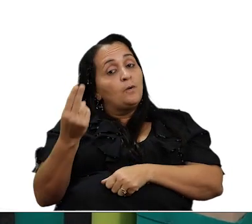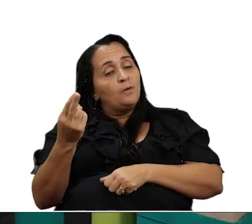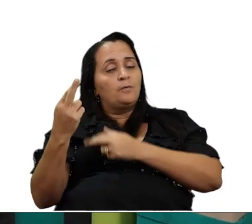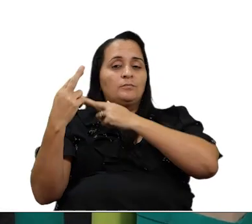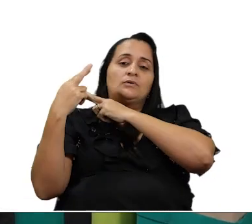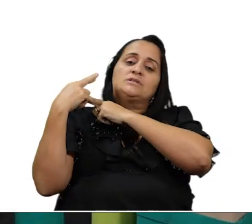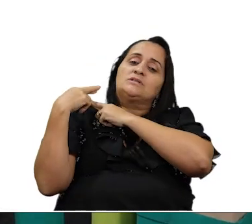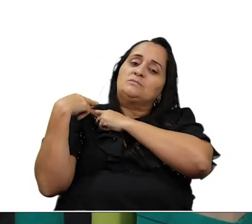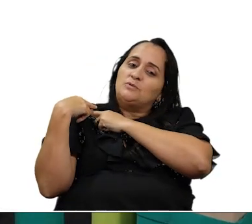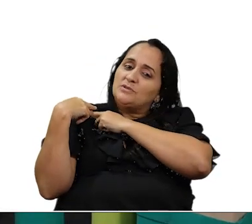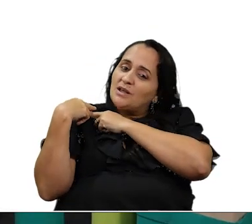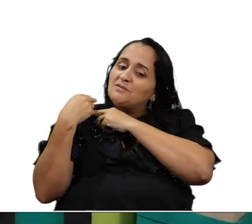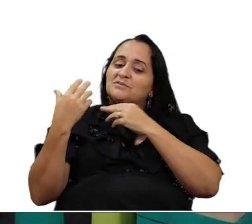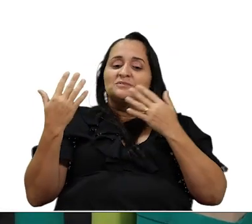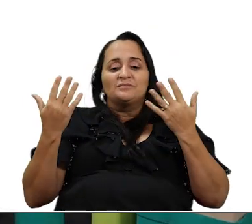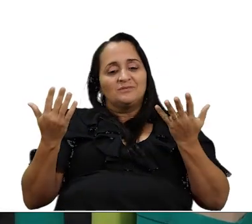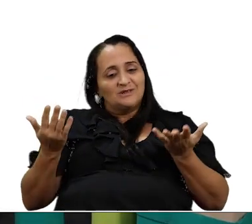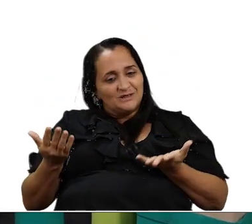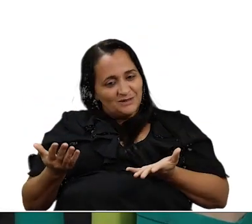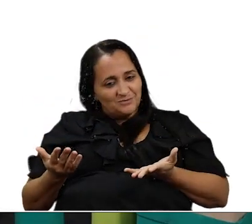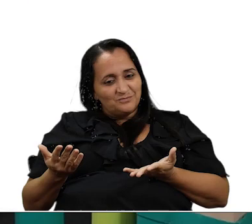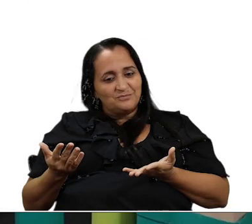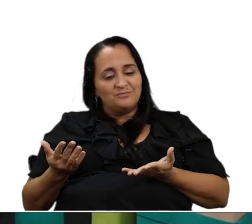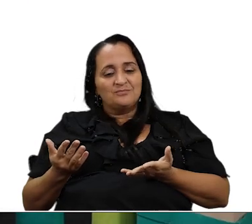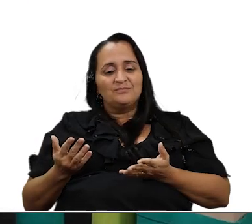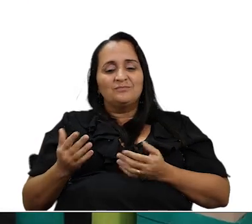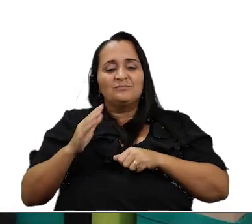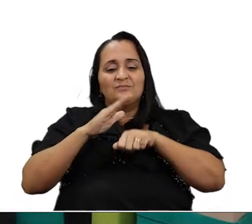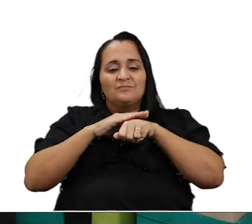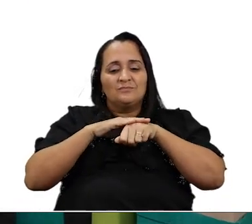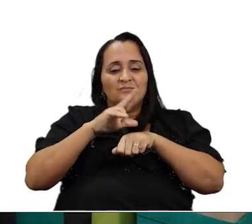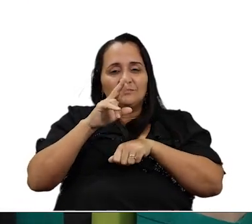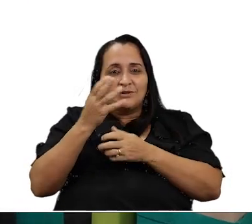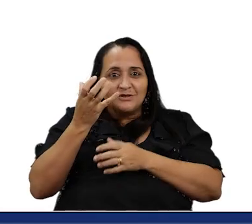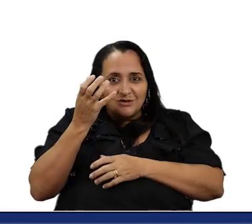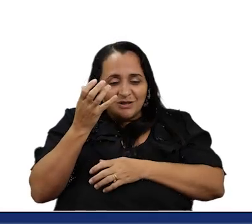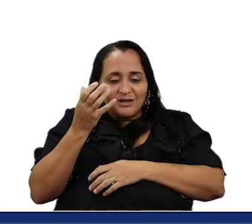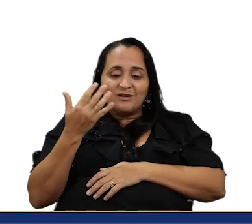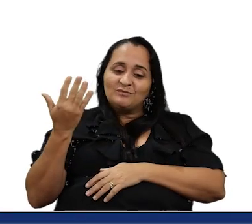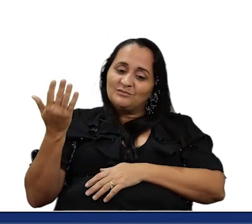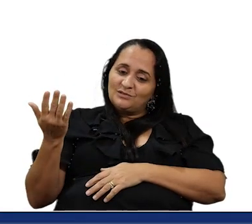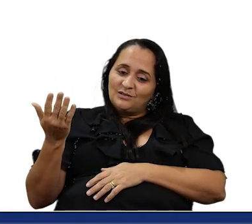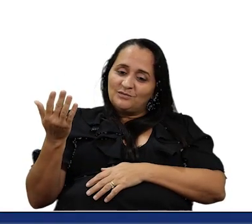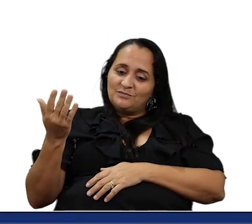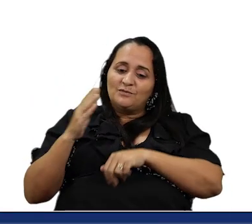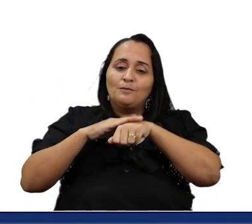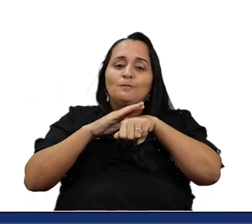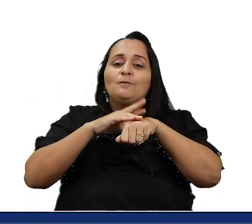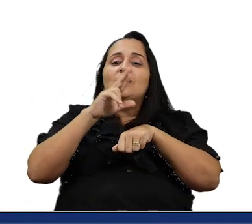responsável. Então, olha aí, responsável. Não é bem o que a gente quer? Responsável do